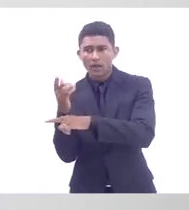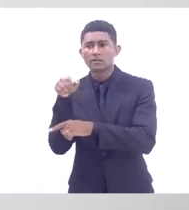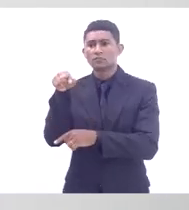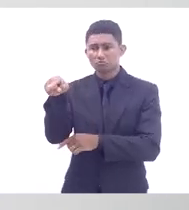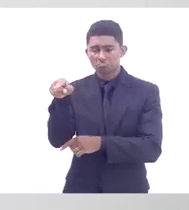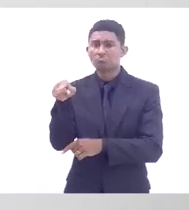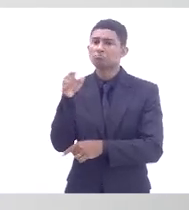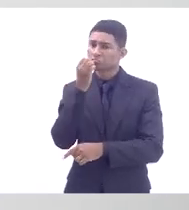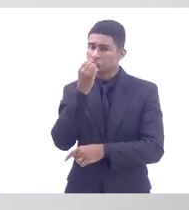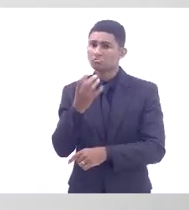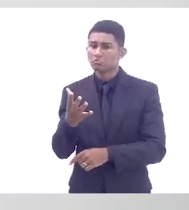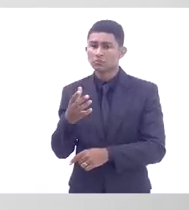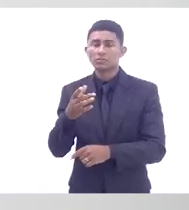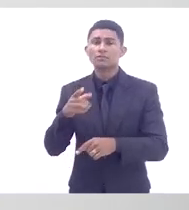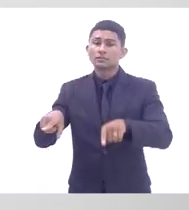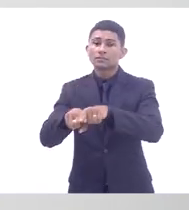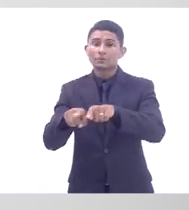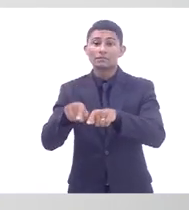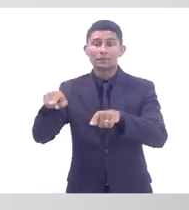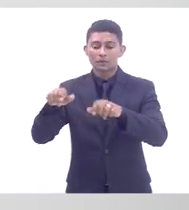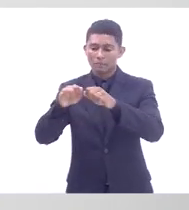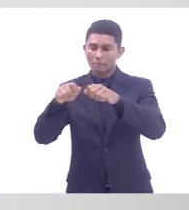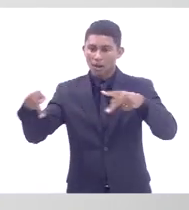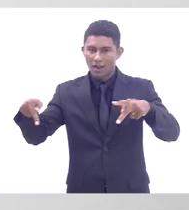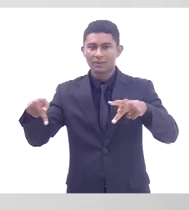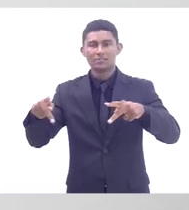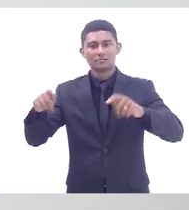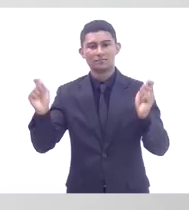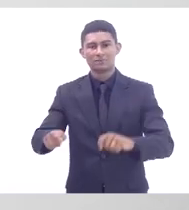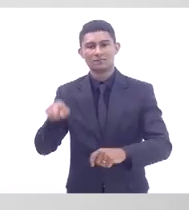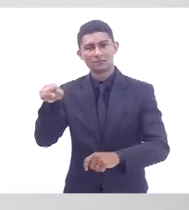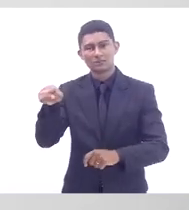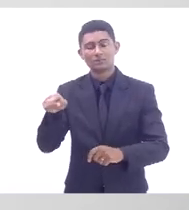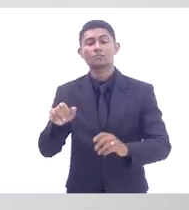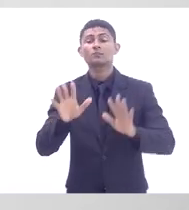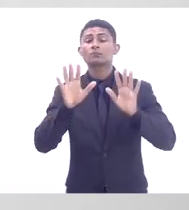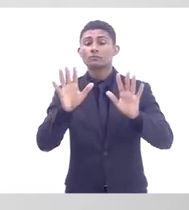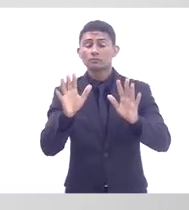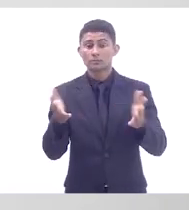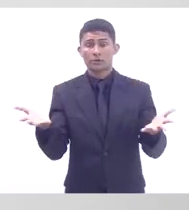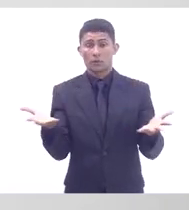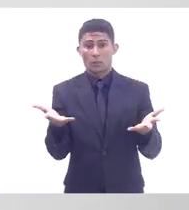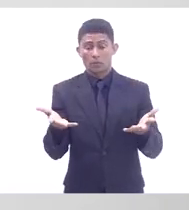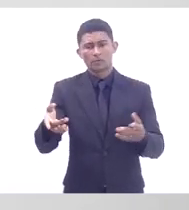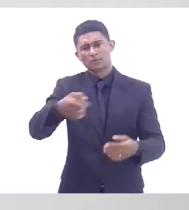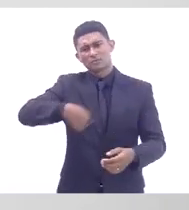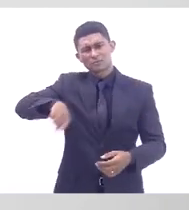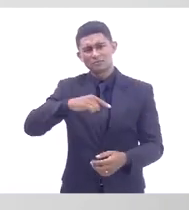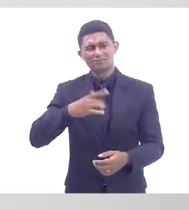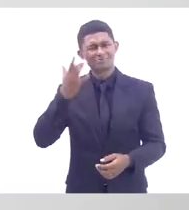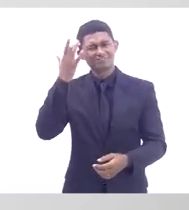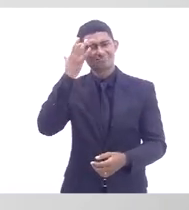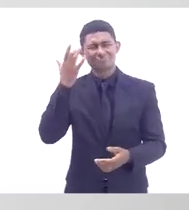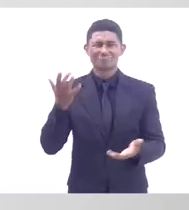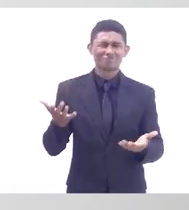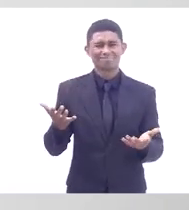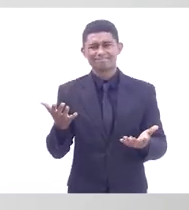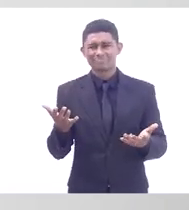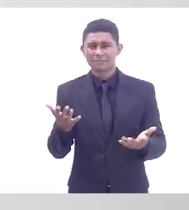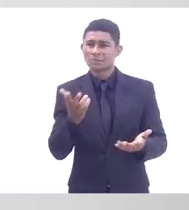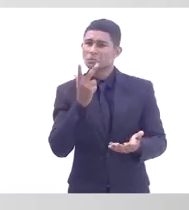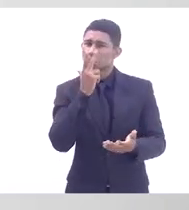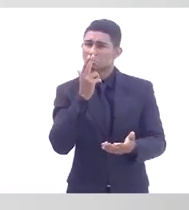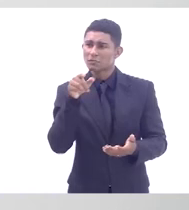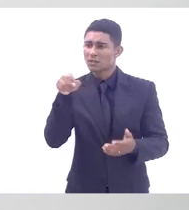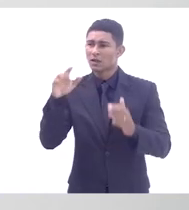consolide inclusive Para efeito de aposentadoria mais é isso hoje nos parecem ser de forma alguma uma